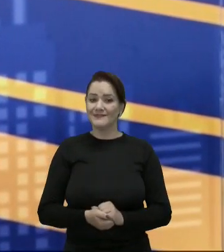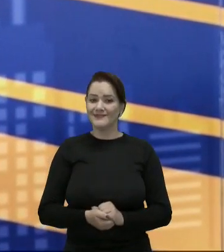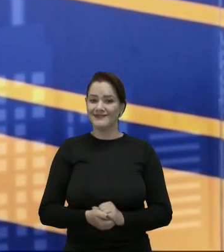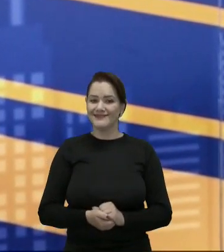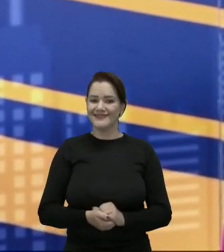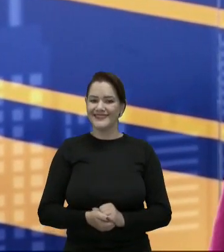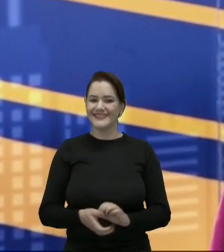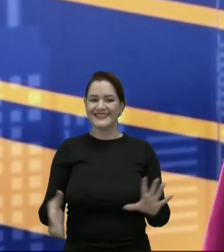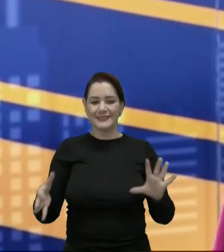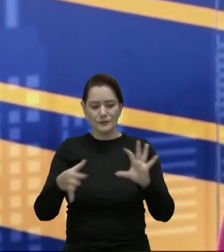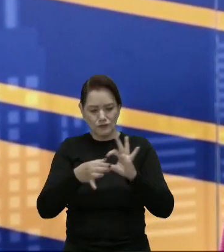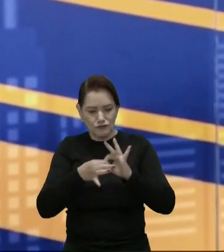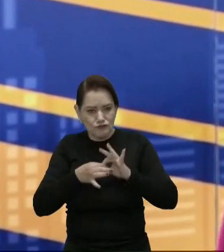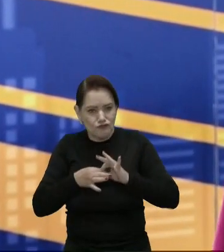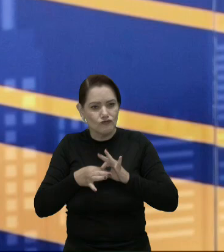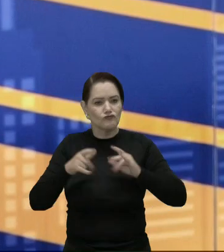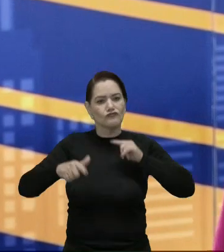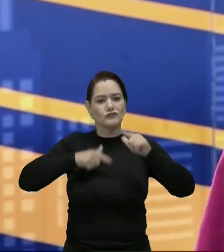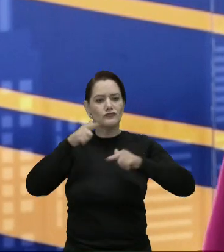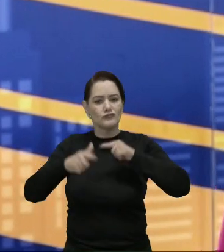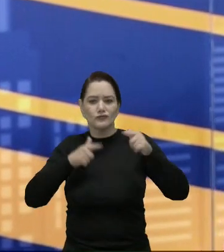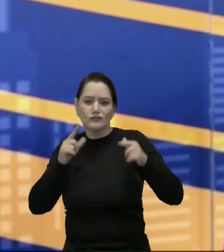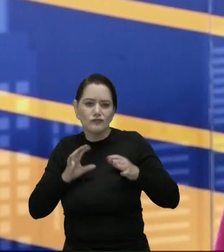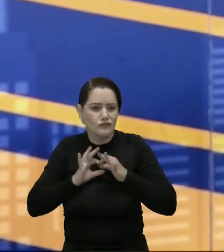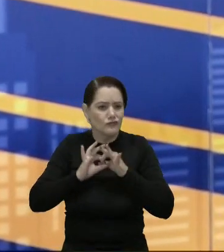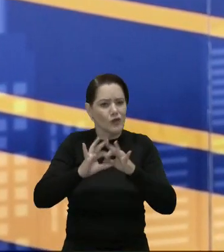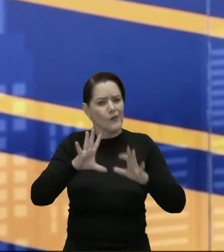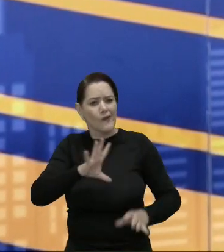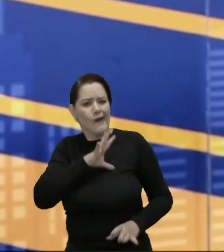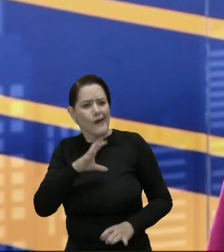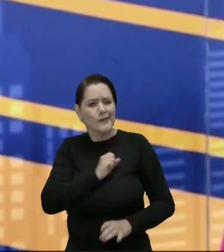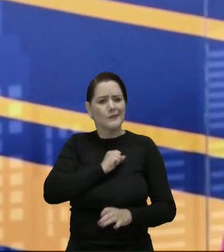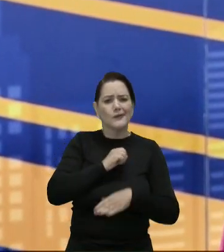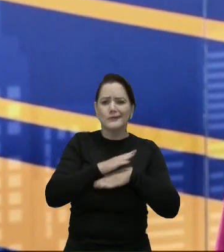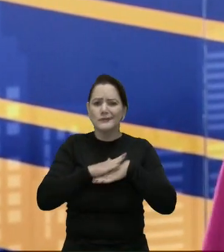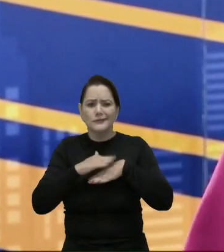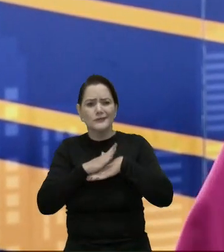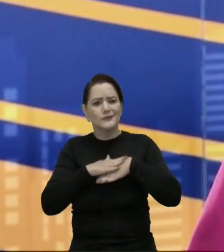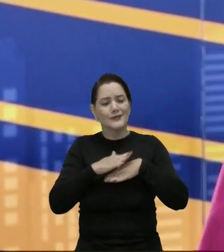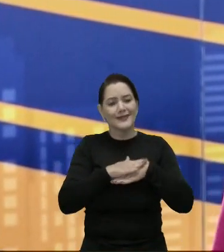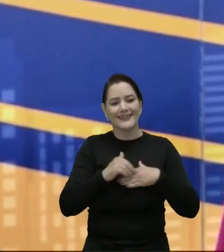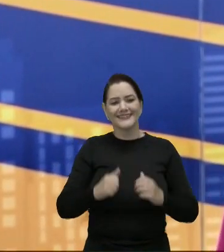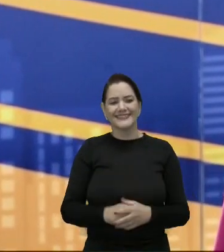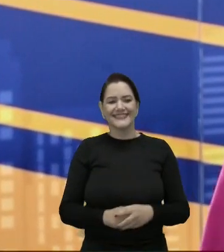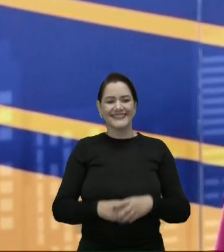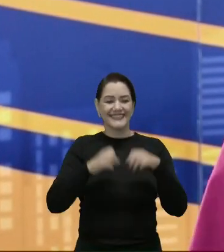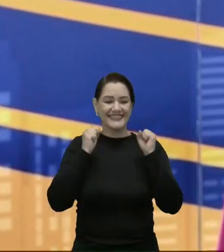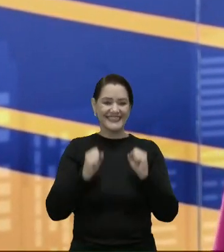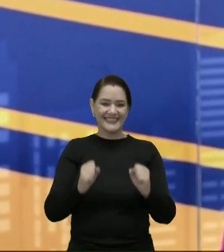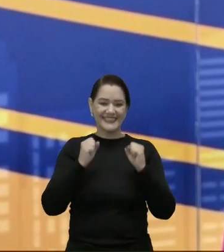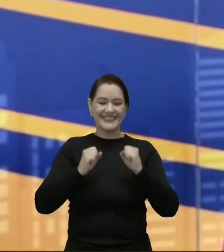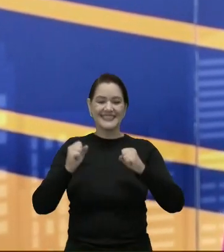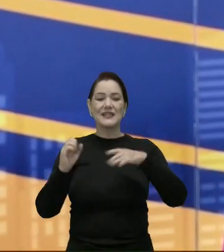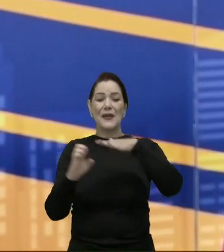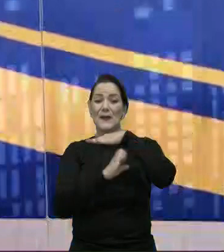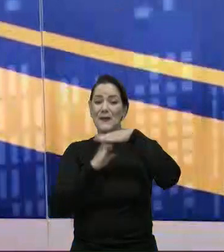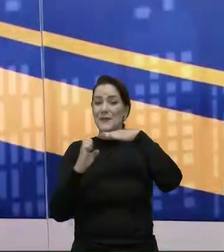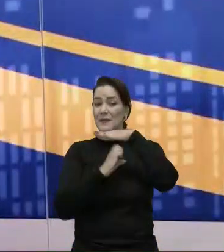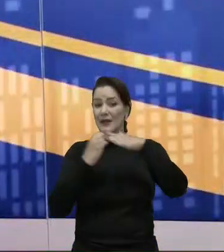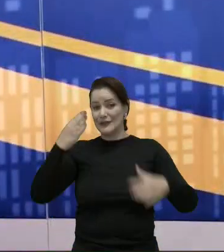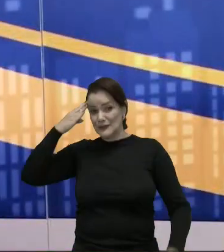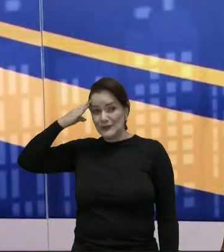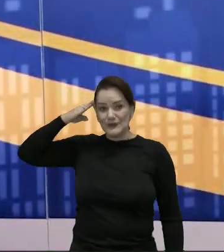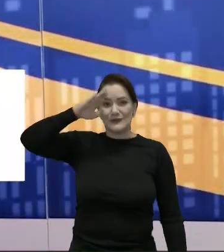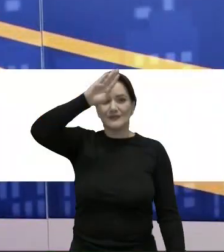estar toda redonda, tem que ser todo mundo trabalhando com amor, com carinho, para que podemos ter uma empresa de sucesso.